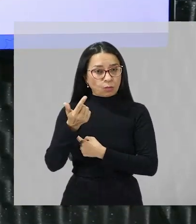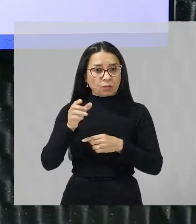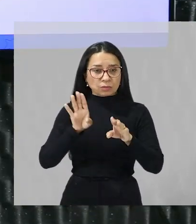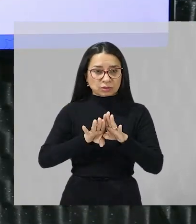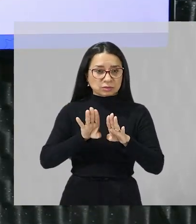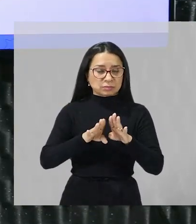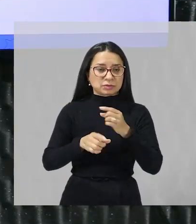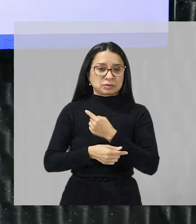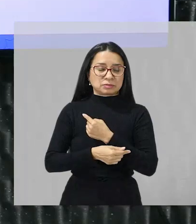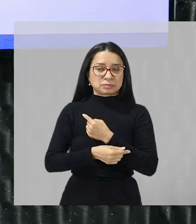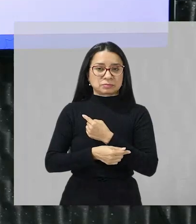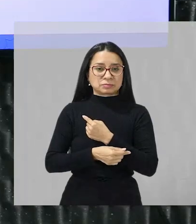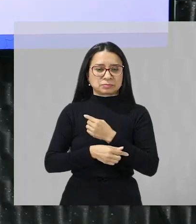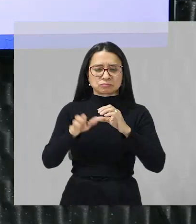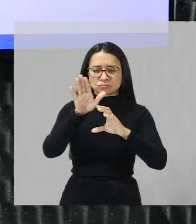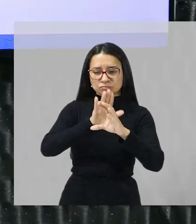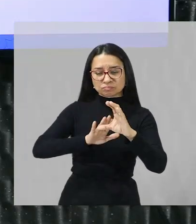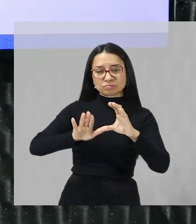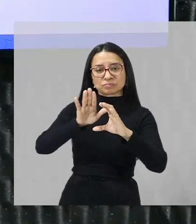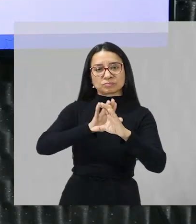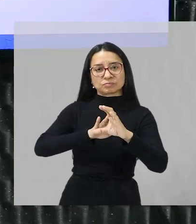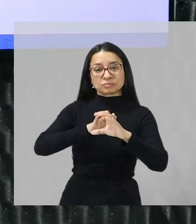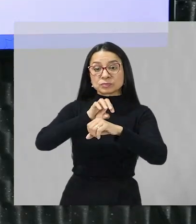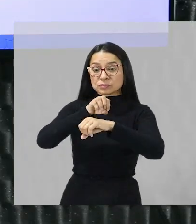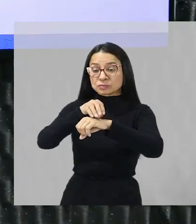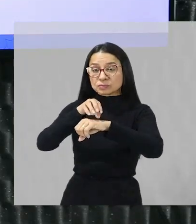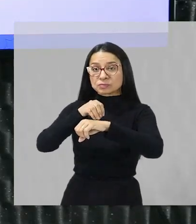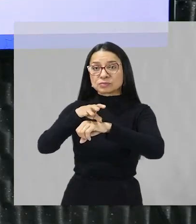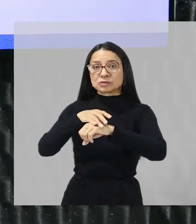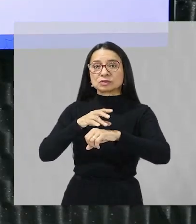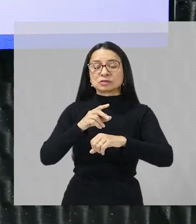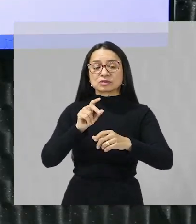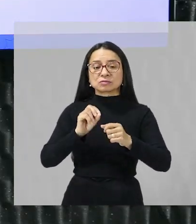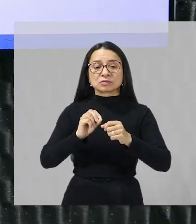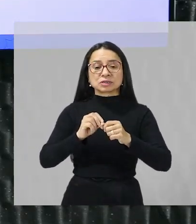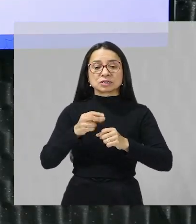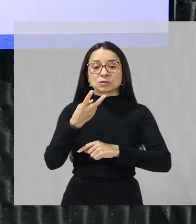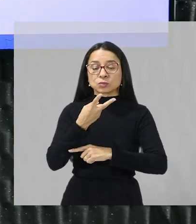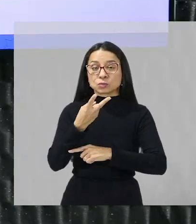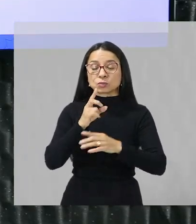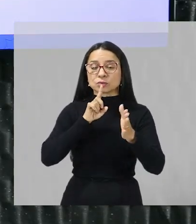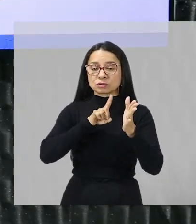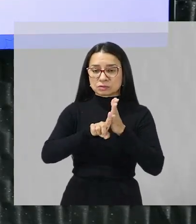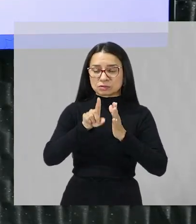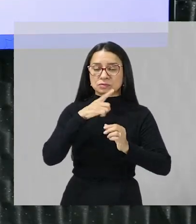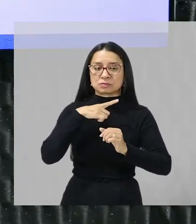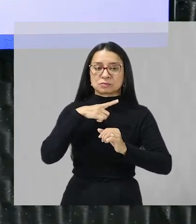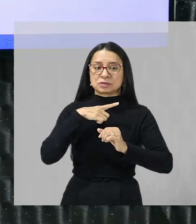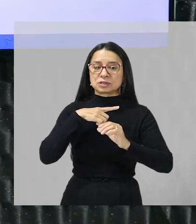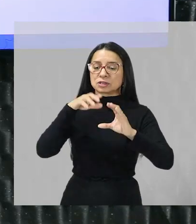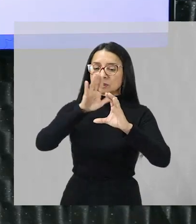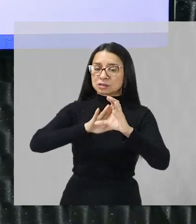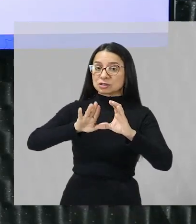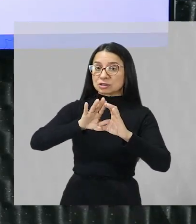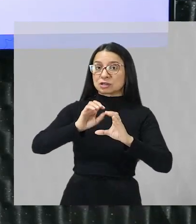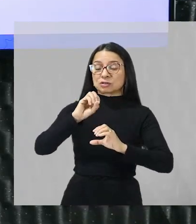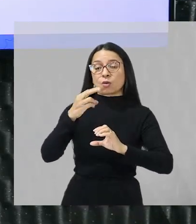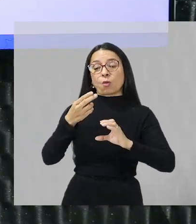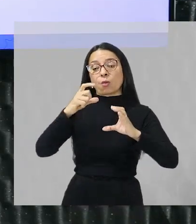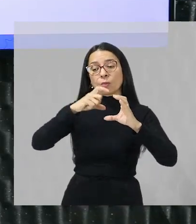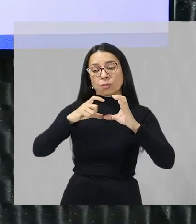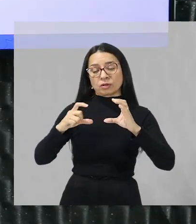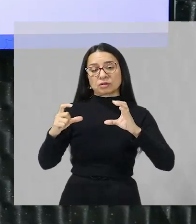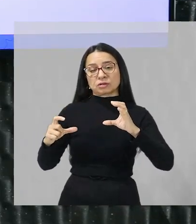de contestação, como se o balé contestasse isso, beleza? Reforço de uma feminilidade hegemônica. E